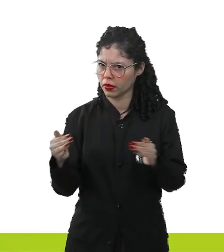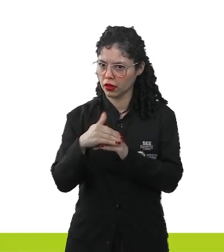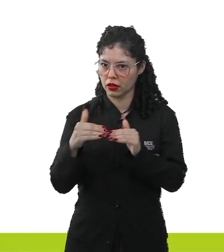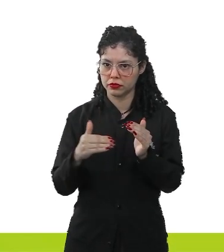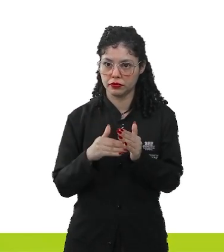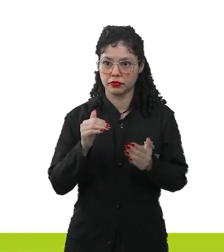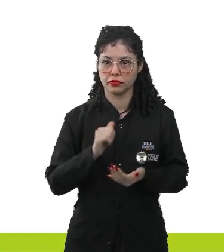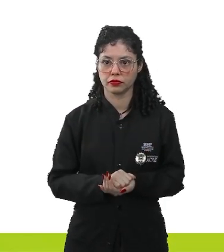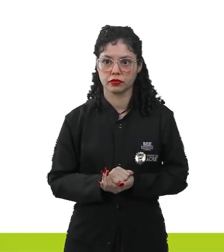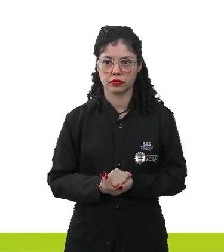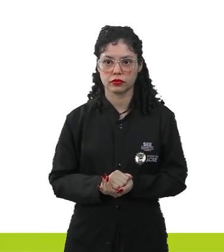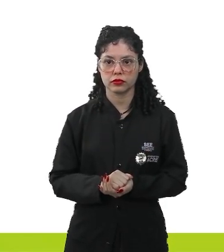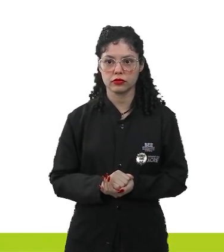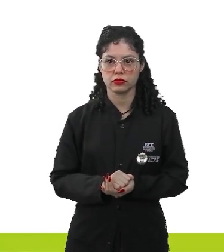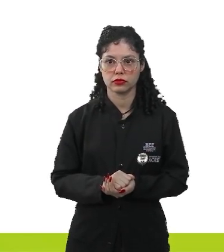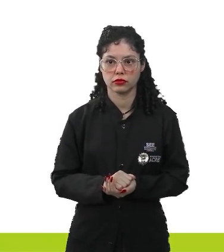todas,